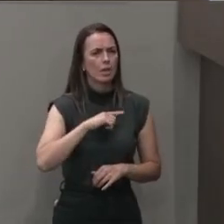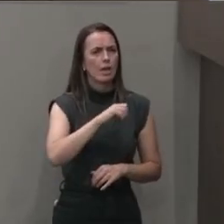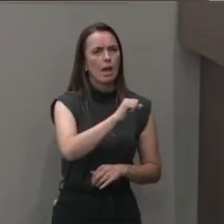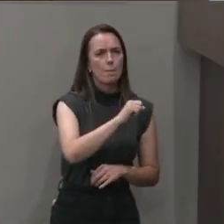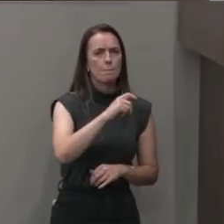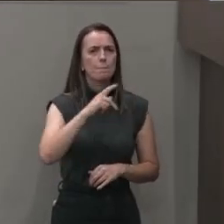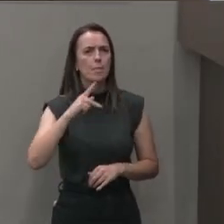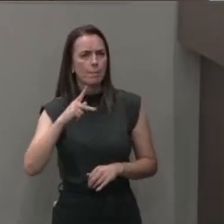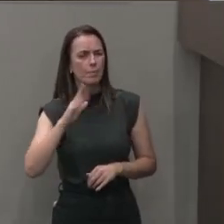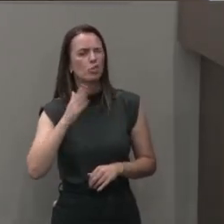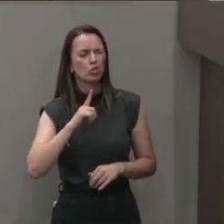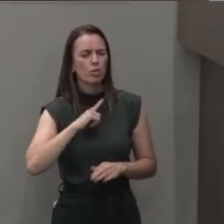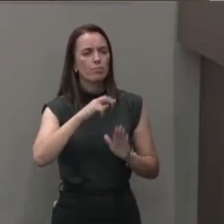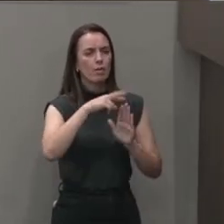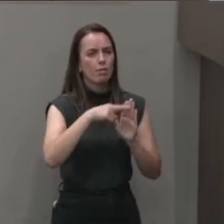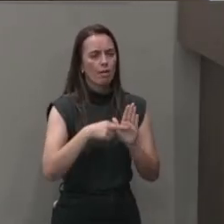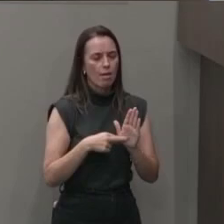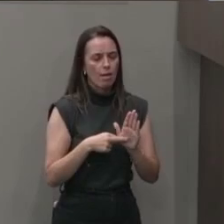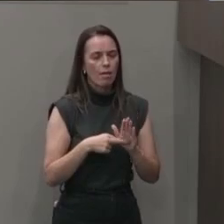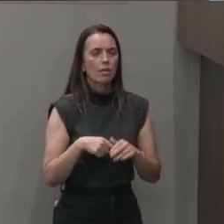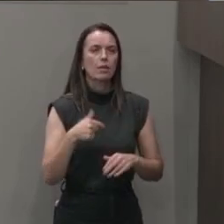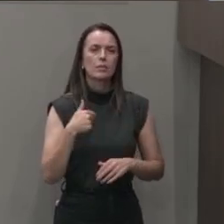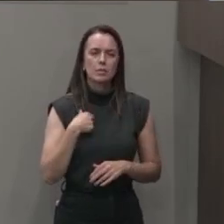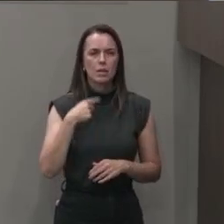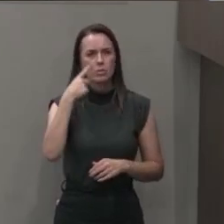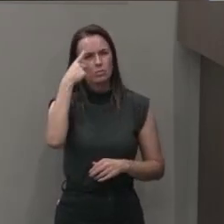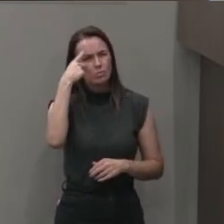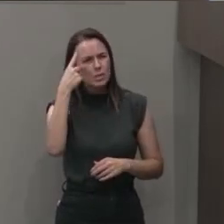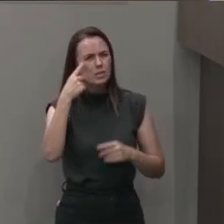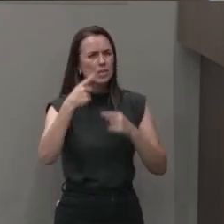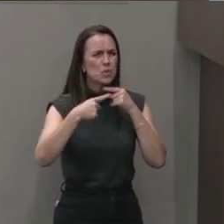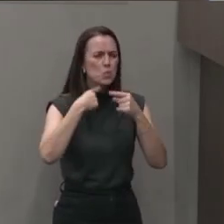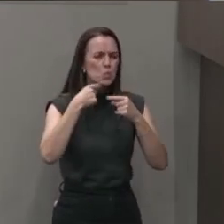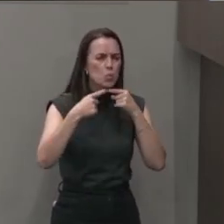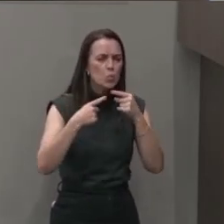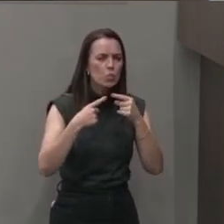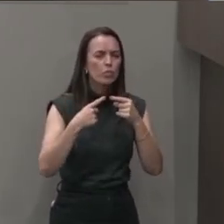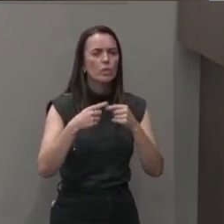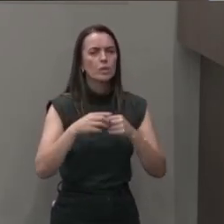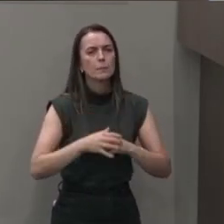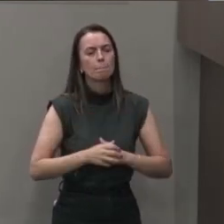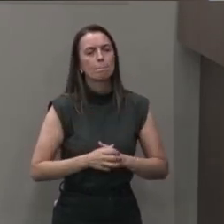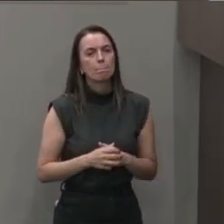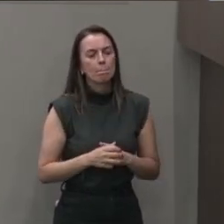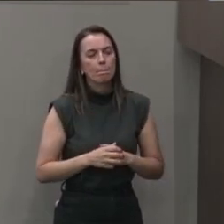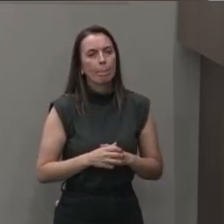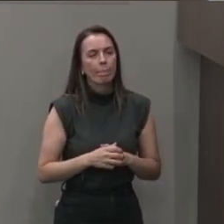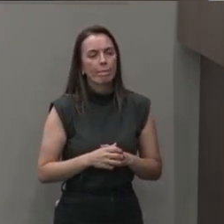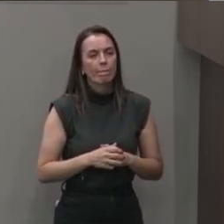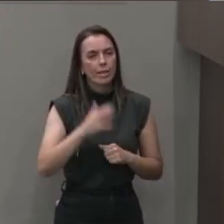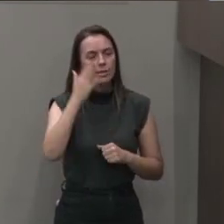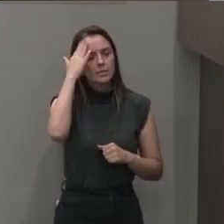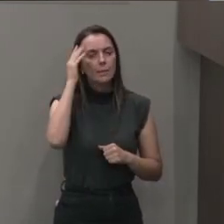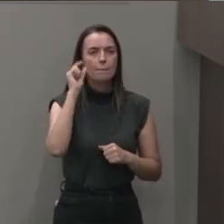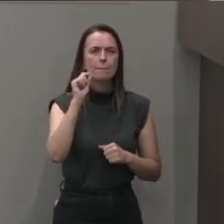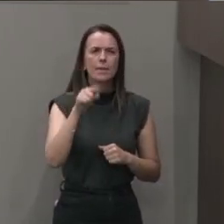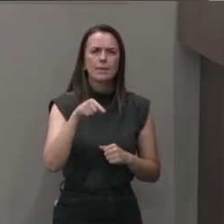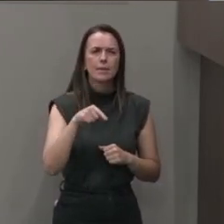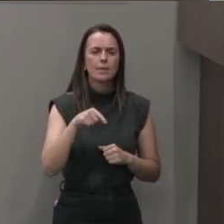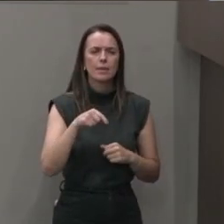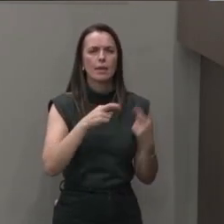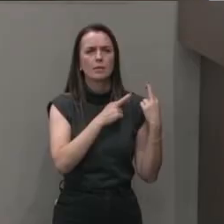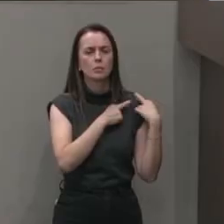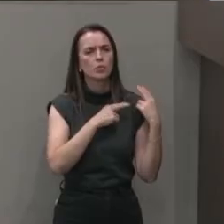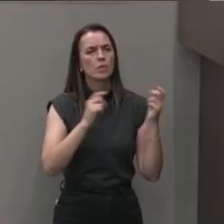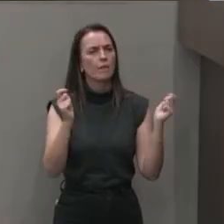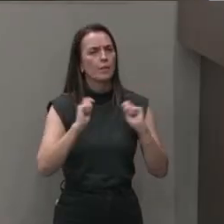dúvida durante o período, assim, de tramitação, que é a competência, né? E ainda fico com esta dúvida,